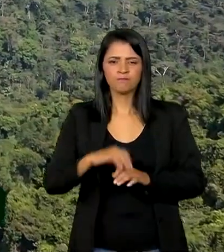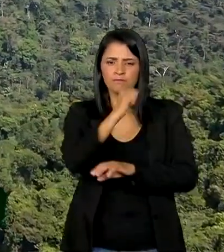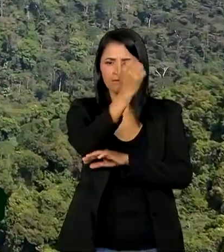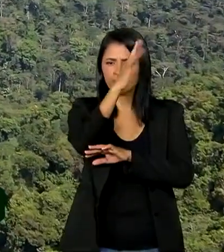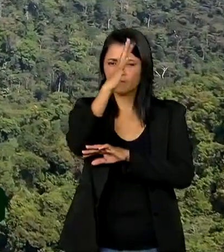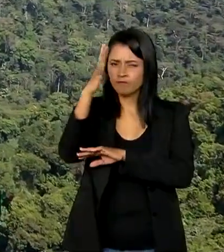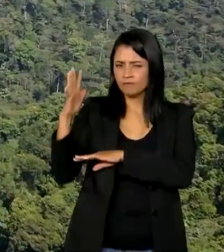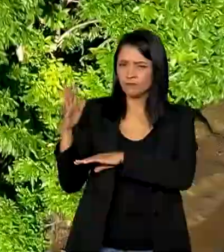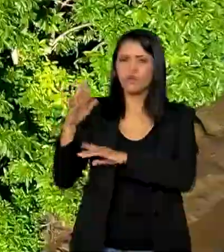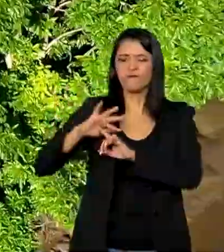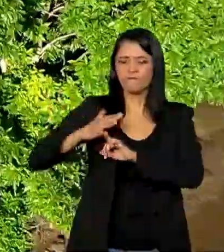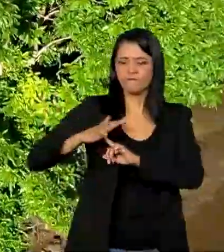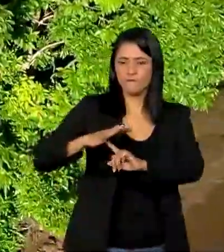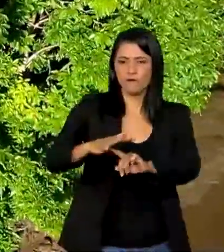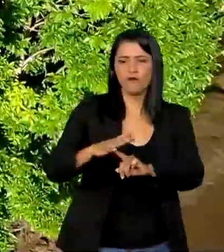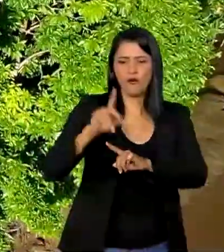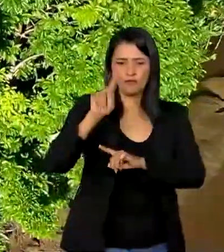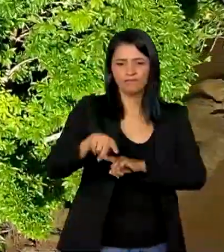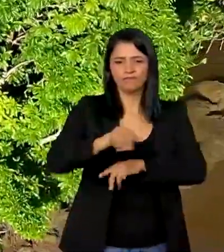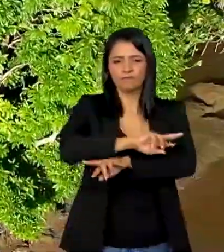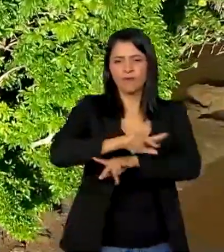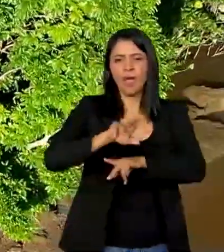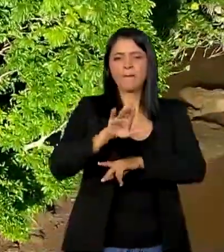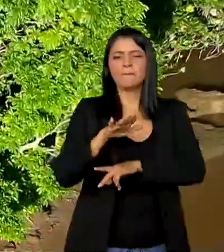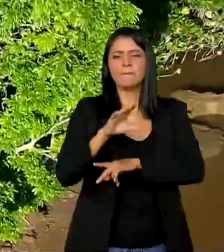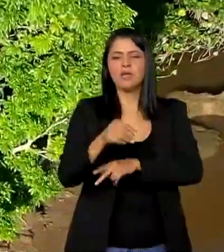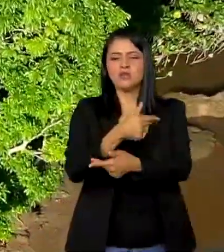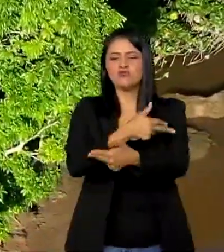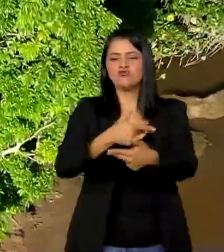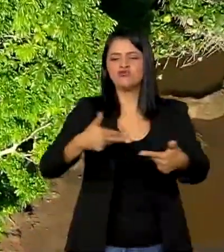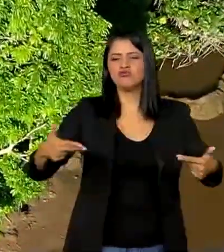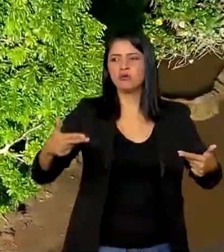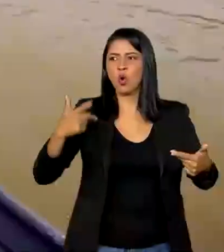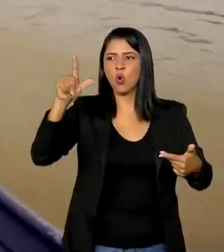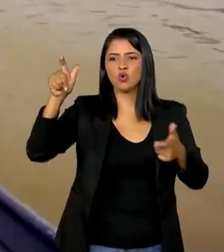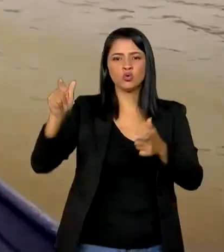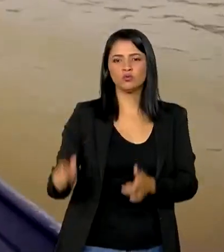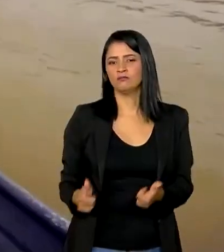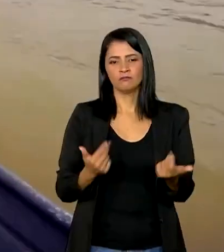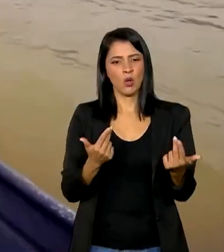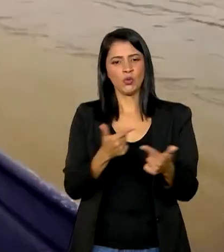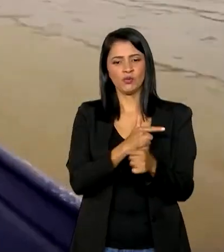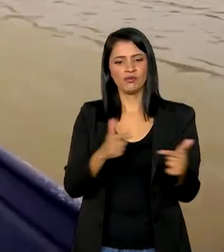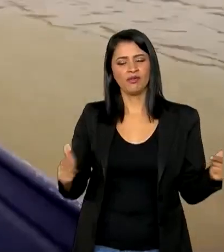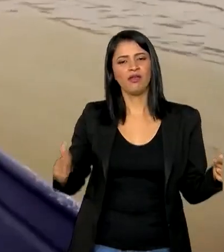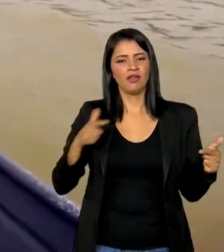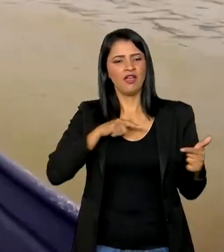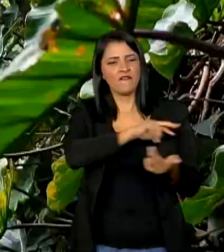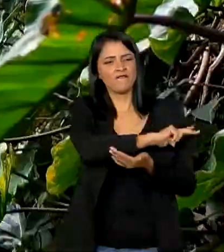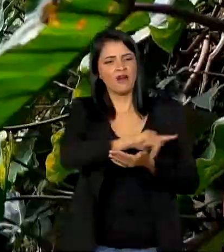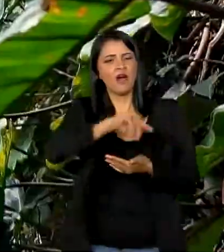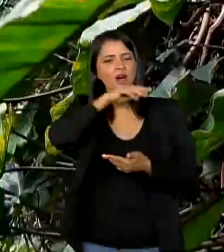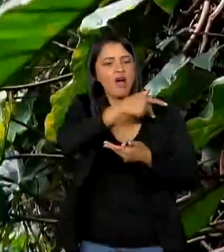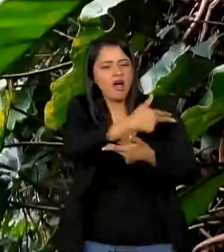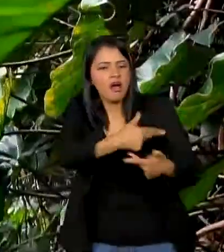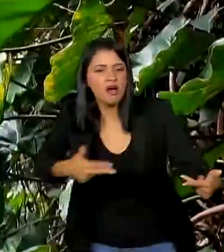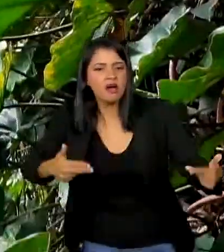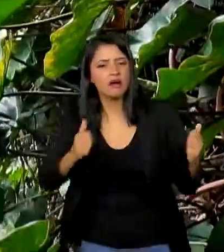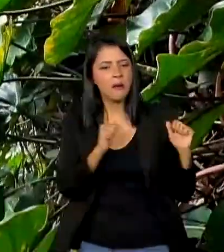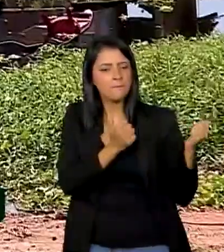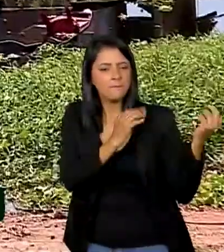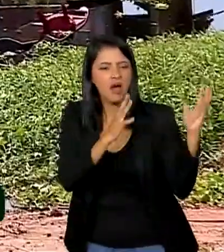também partem sempre dessa relação com estados, com municípios e com a população. Métodos que impedem a